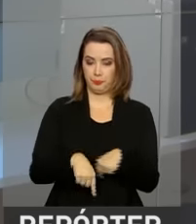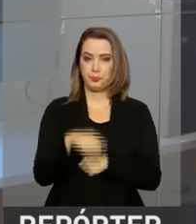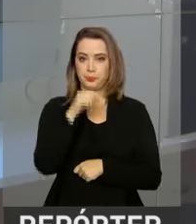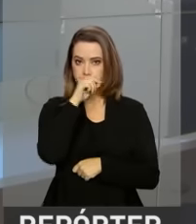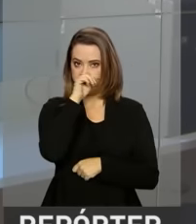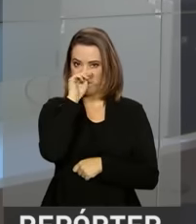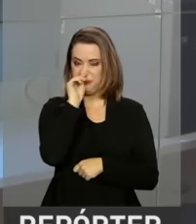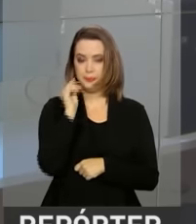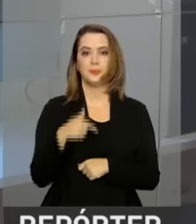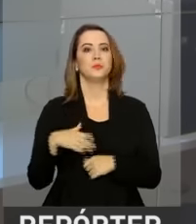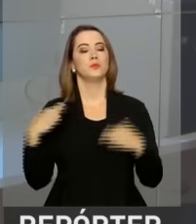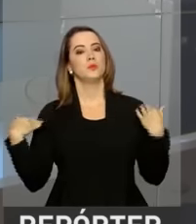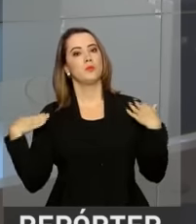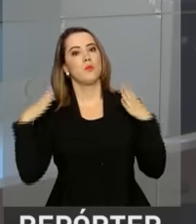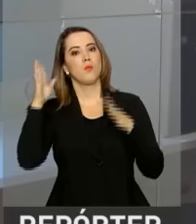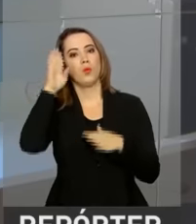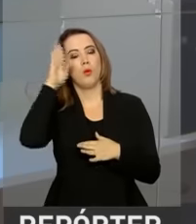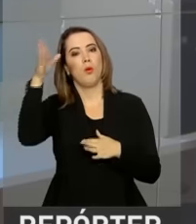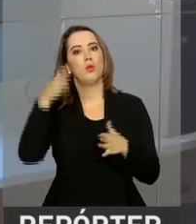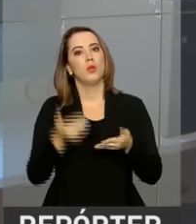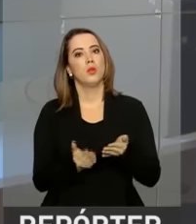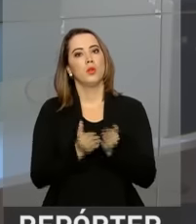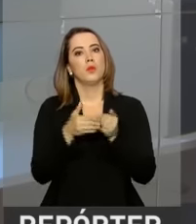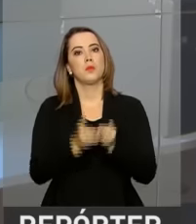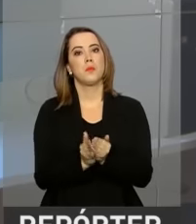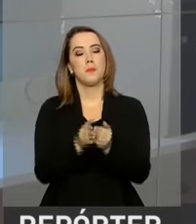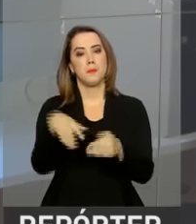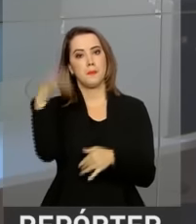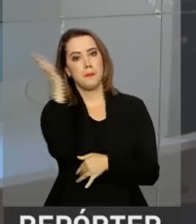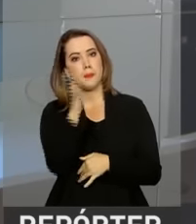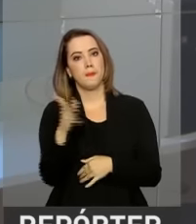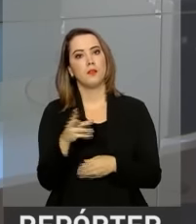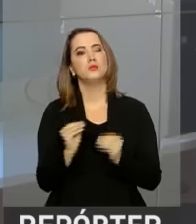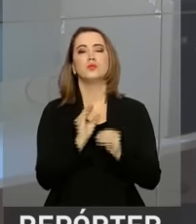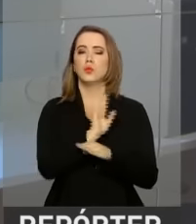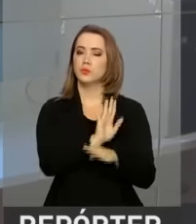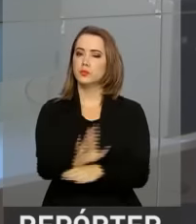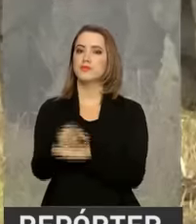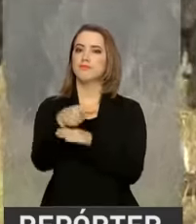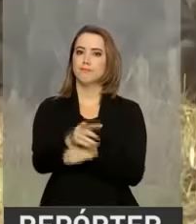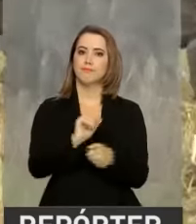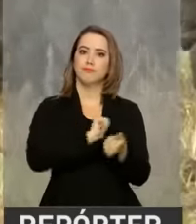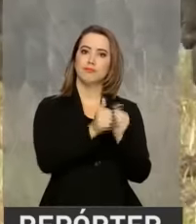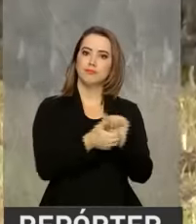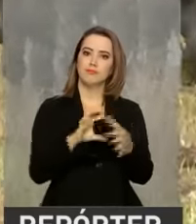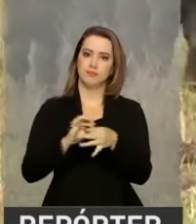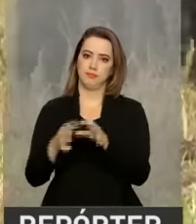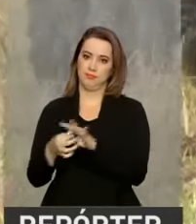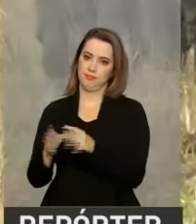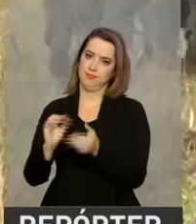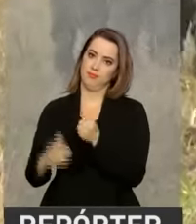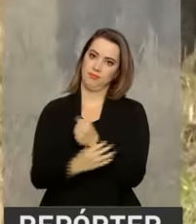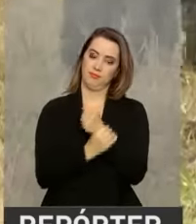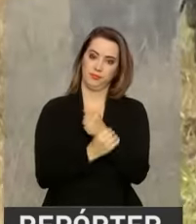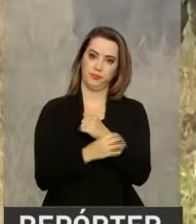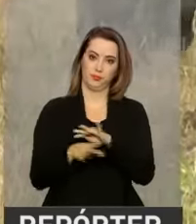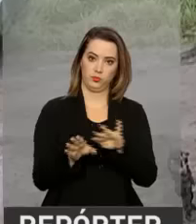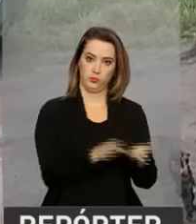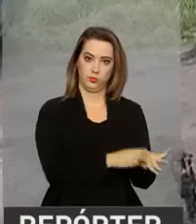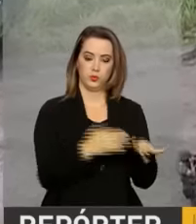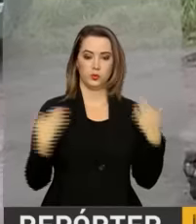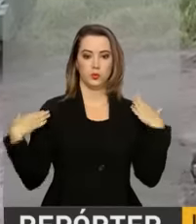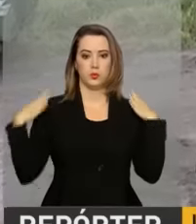Brasil vão reforçar a segurança do durante os jogos olímpicos do Rio de Janeiro os Fuzileiros Navais são